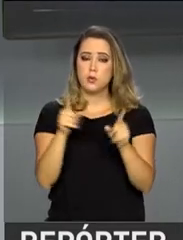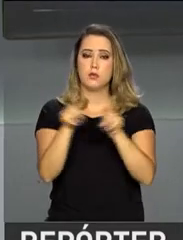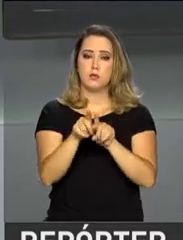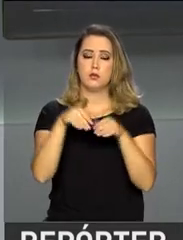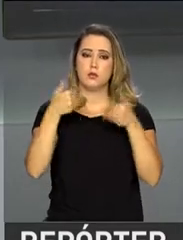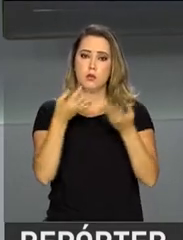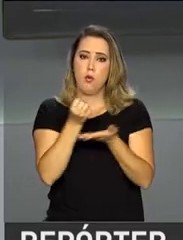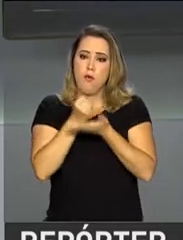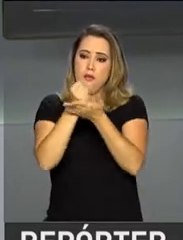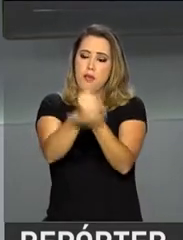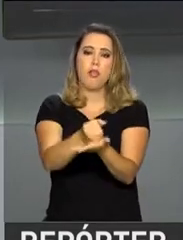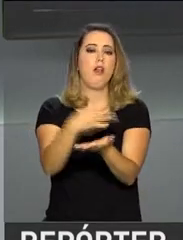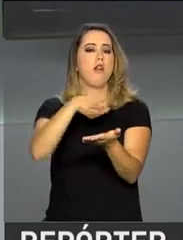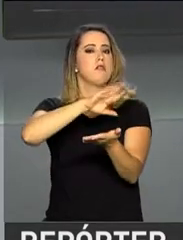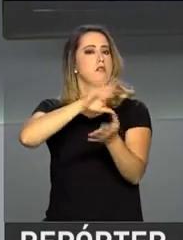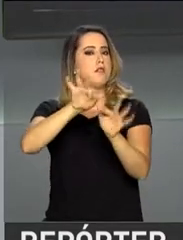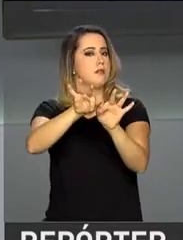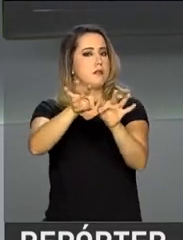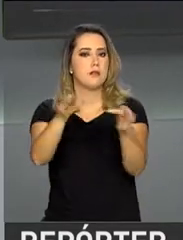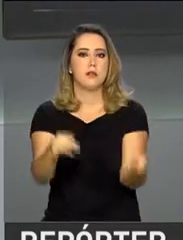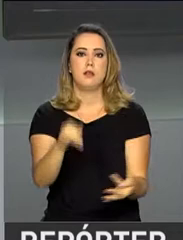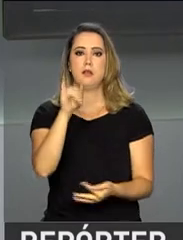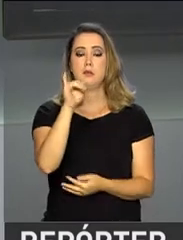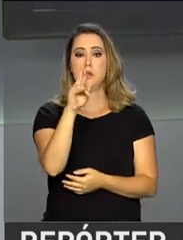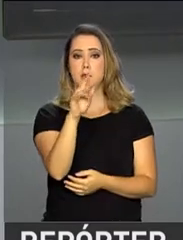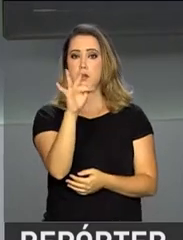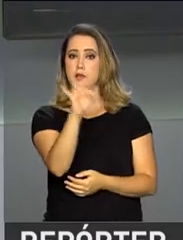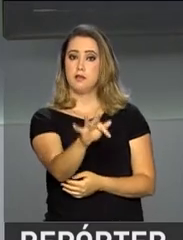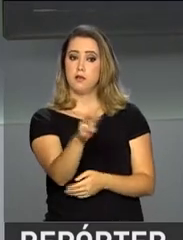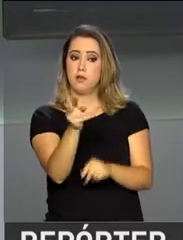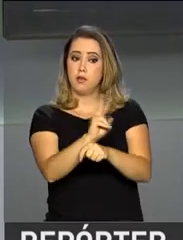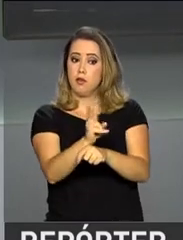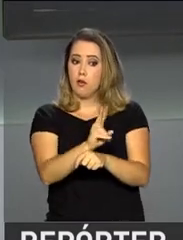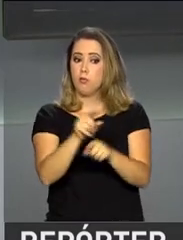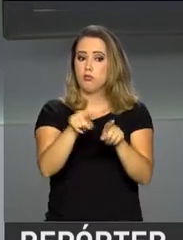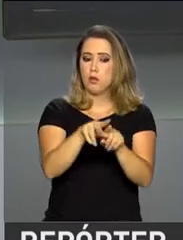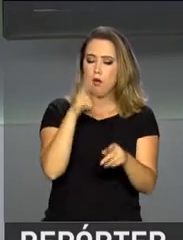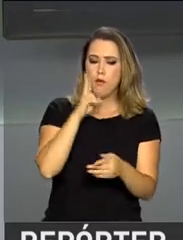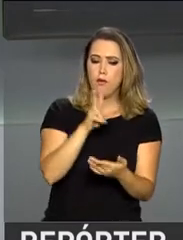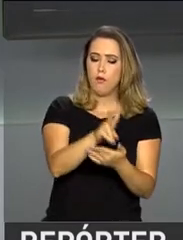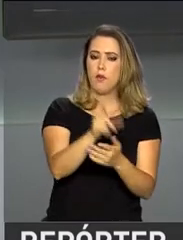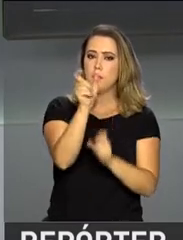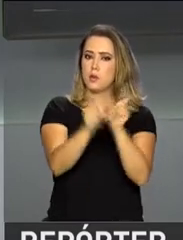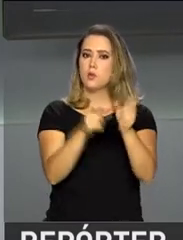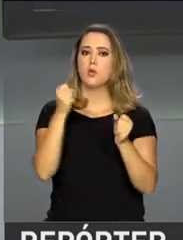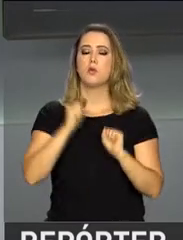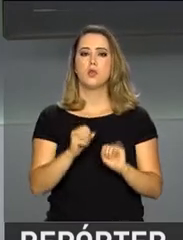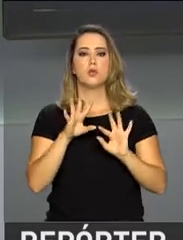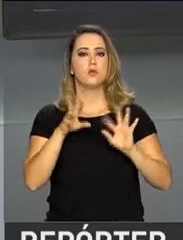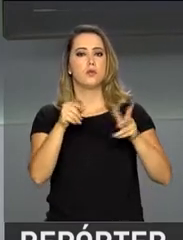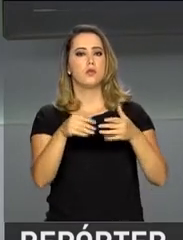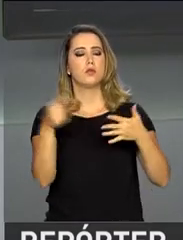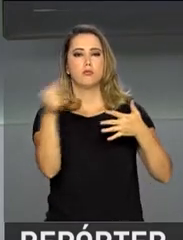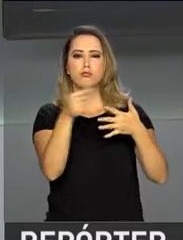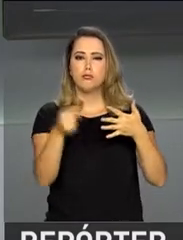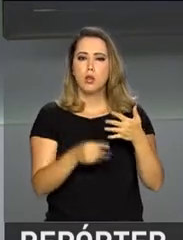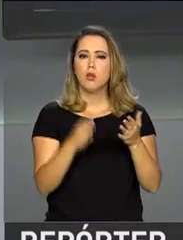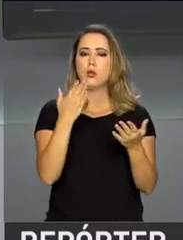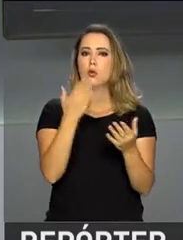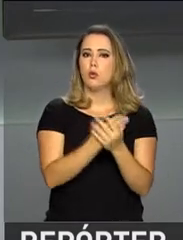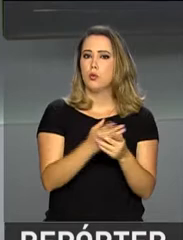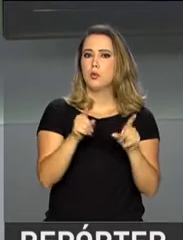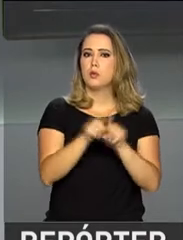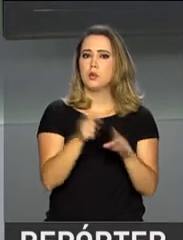os dados automaticamente para a receita federal e órgãos de vigilância o cliente pode acompanhar todo o processo realizar o pagamento